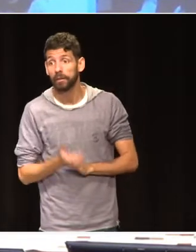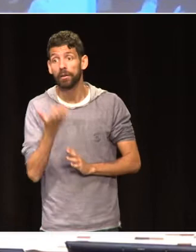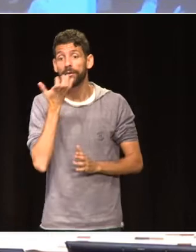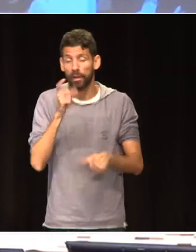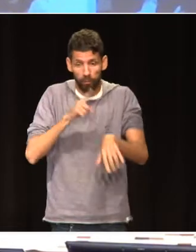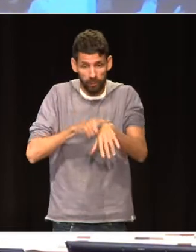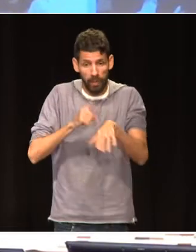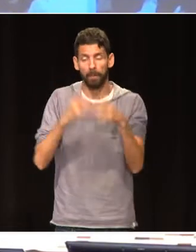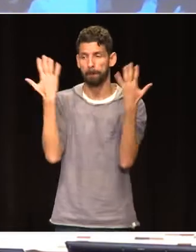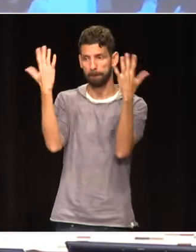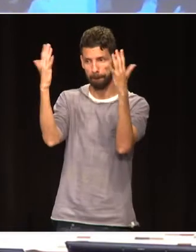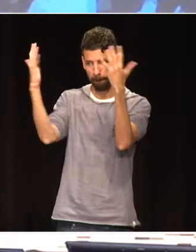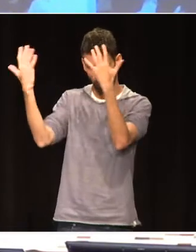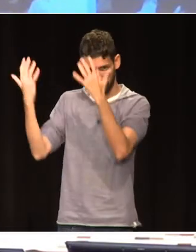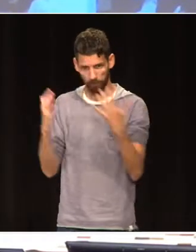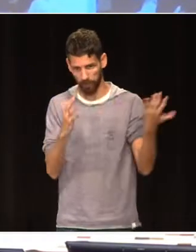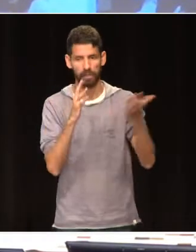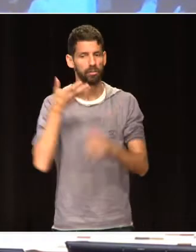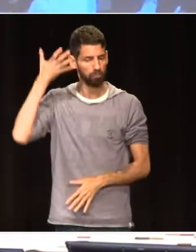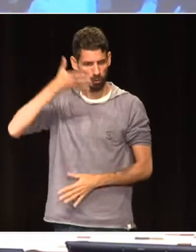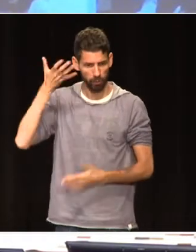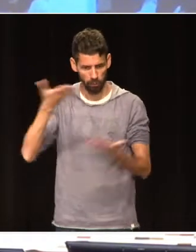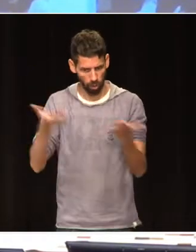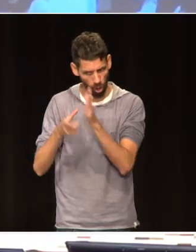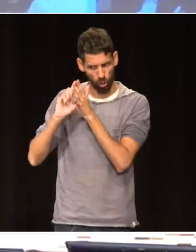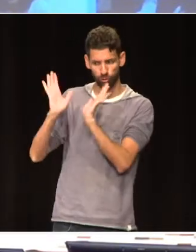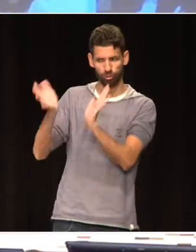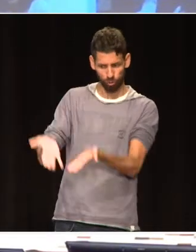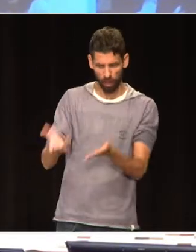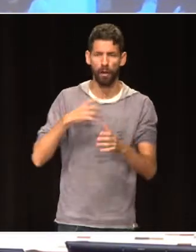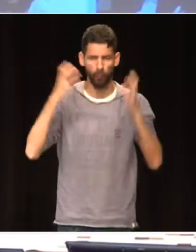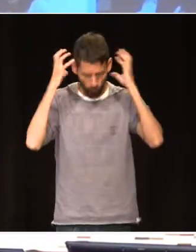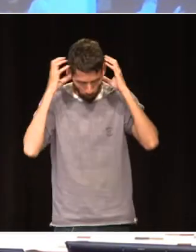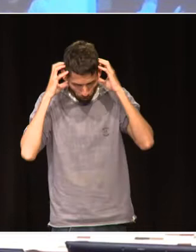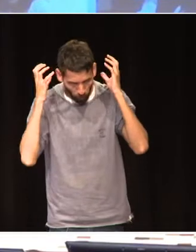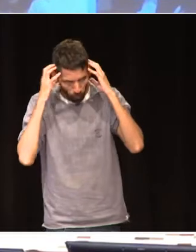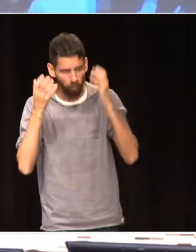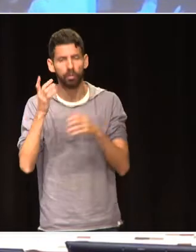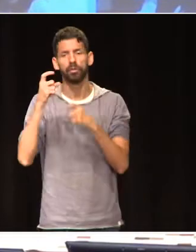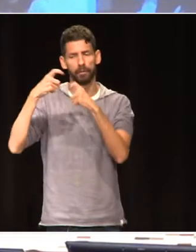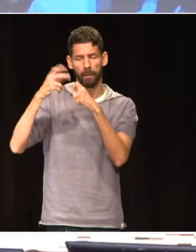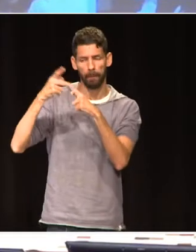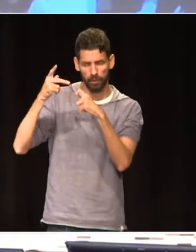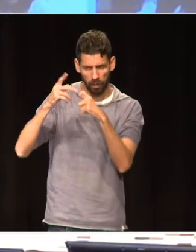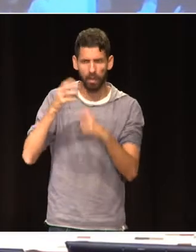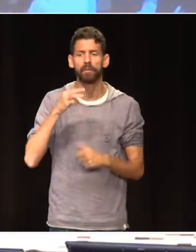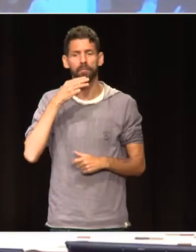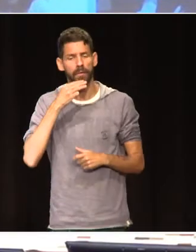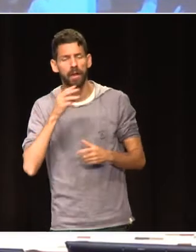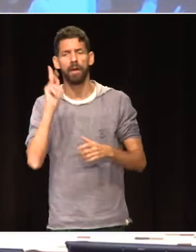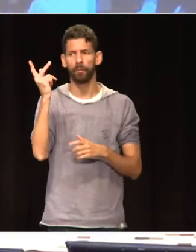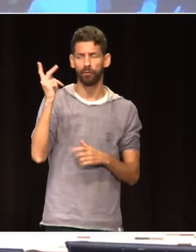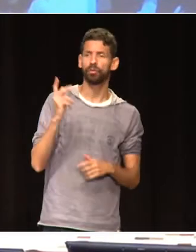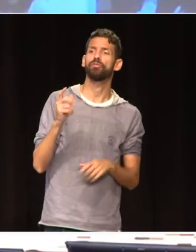tempo para parabenizar os apresentadores anteriores, o pessoal da Fono, a doutora Angélica, a professora de